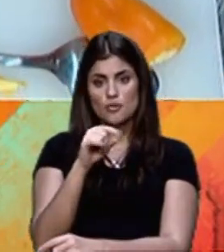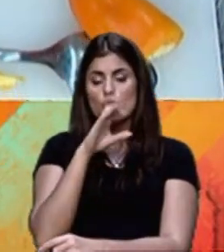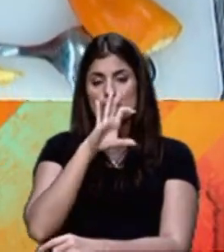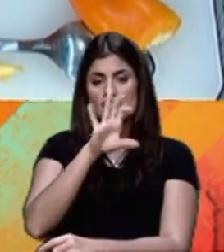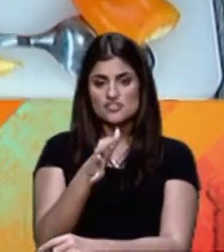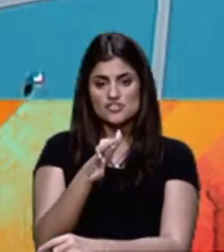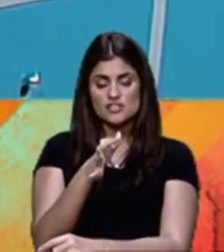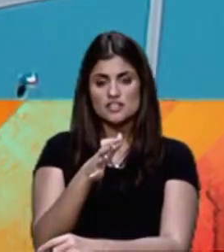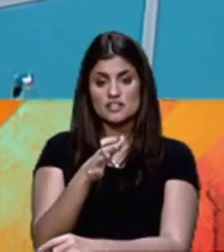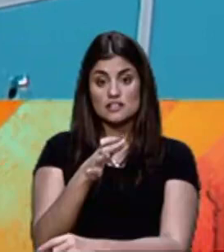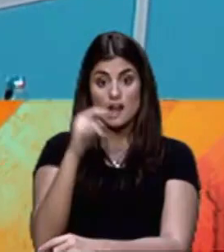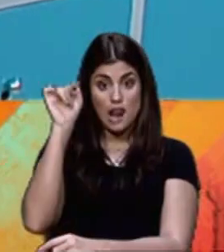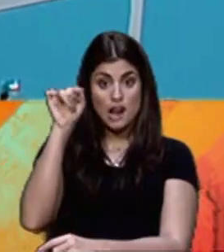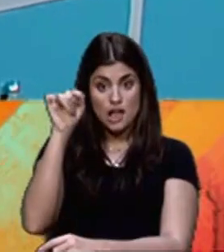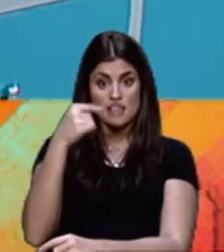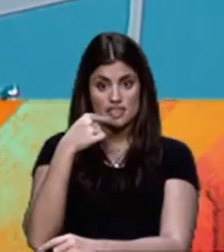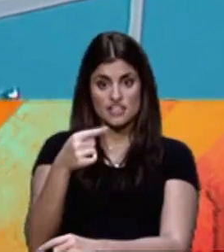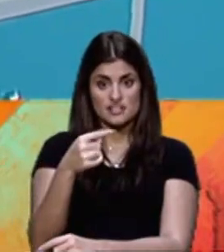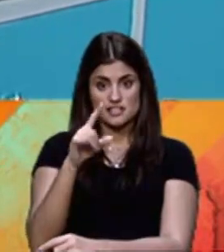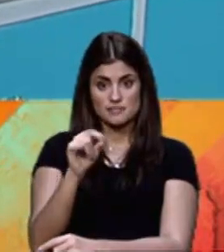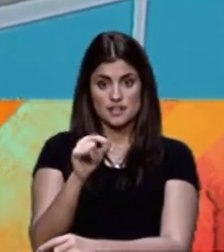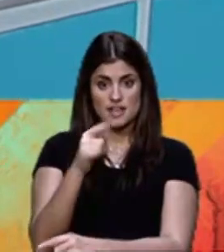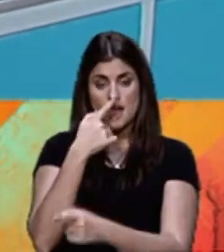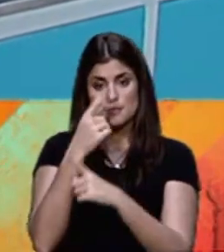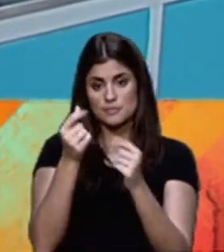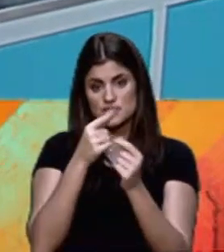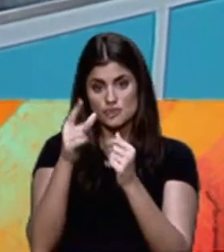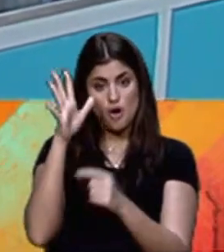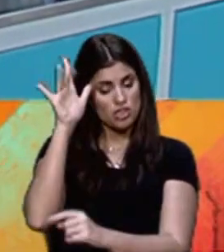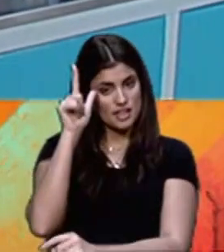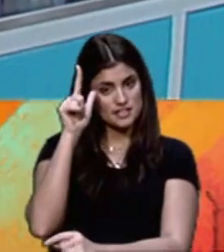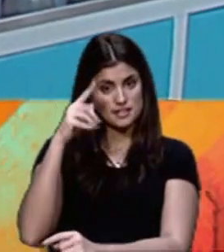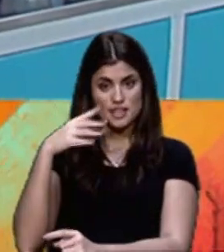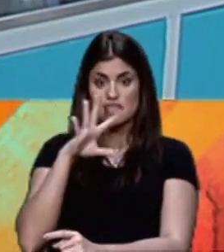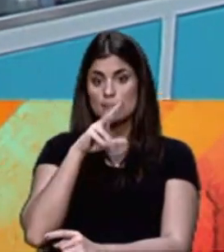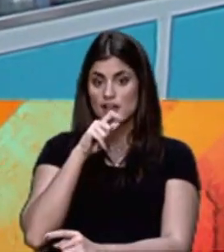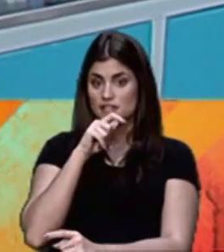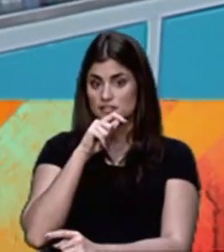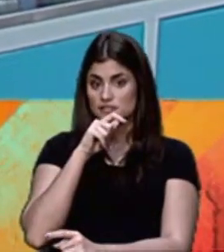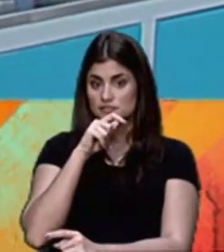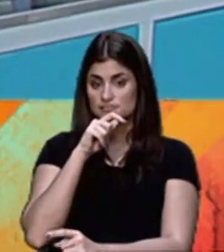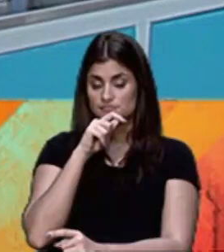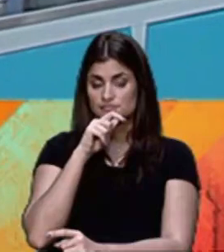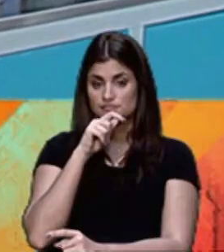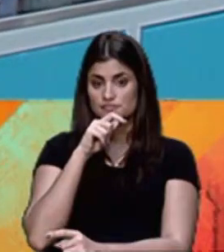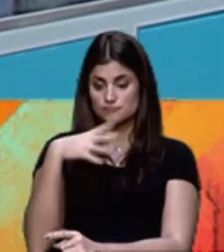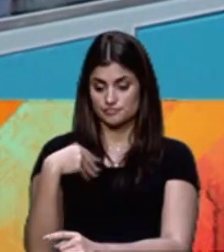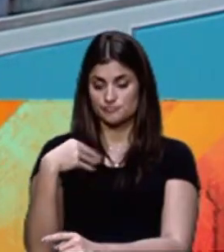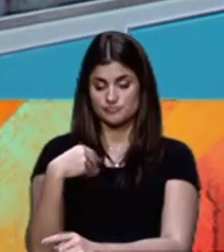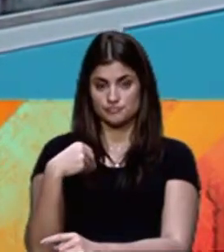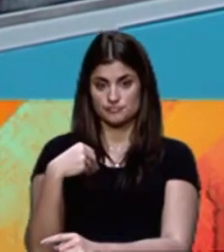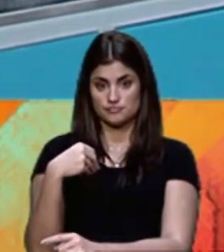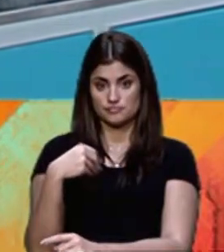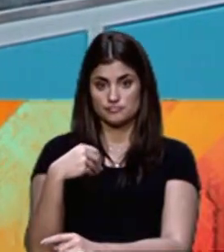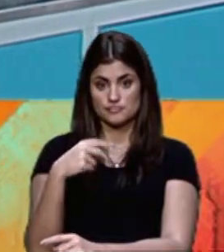lhe chama até muito equipar ao leite materno em termos de proteínas, uhum, e de nutrientes. Eu